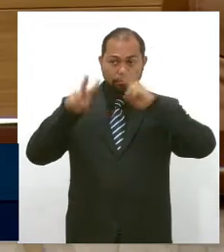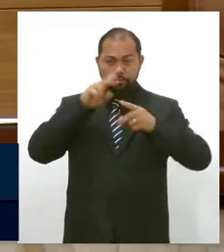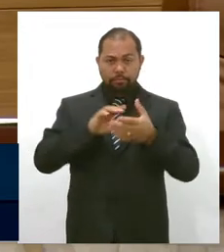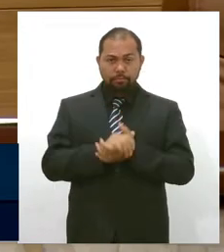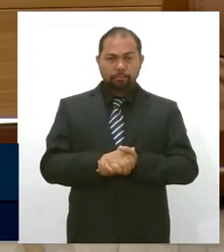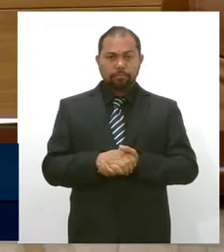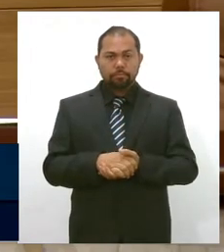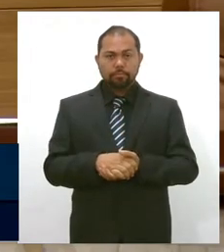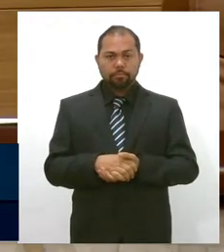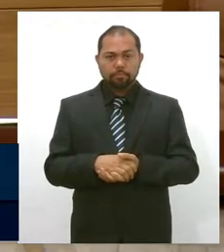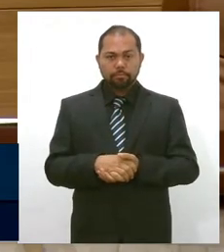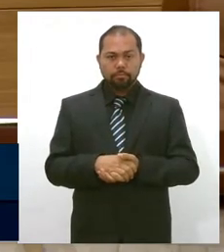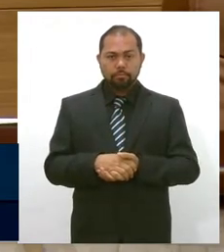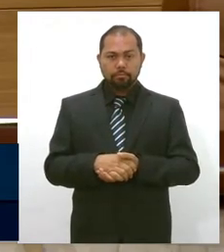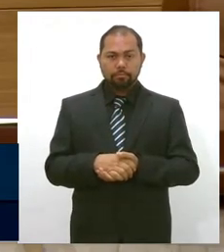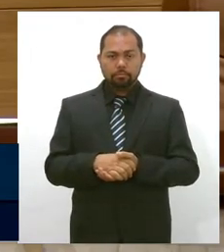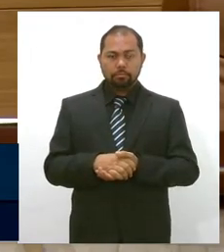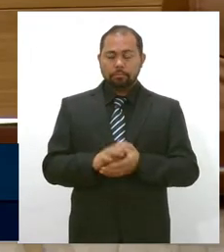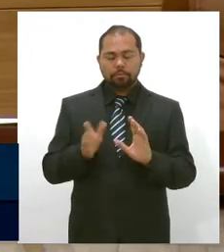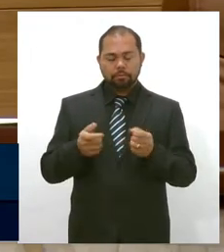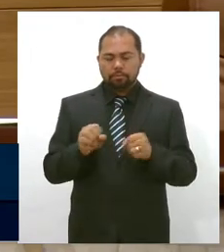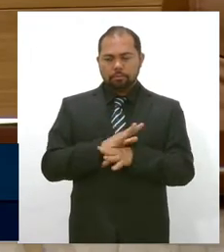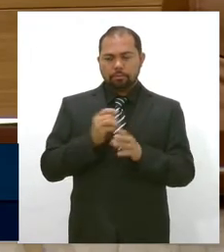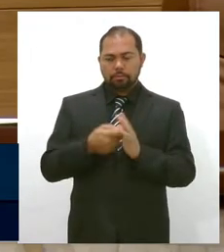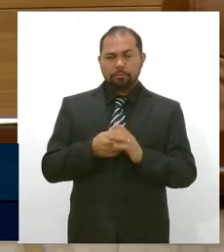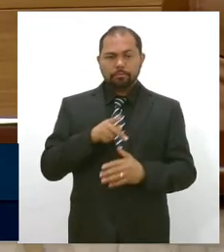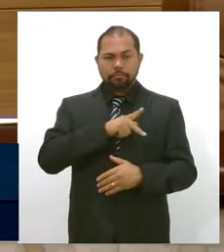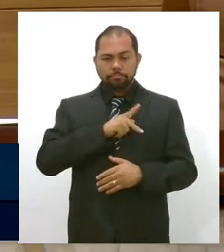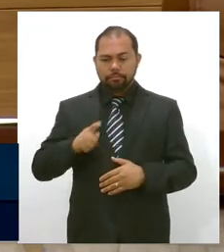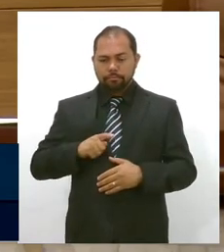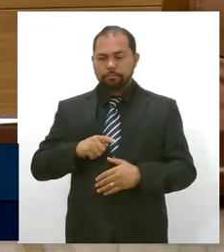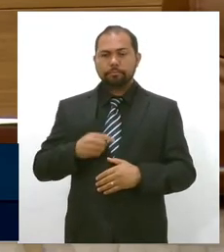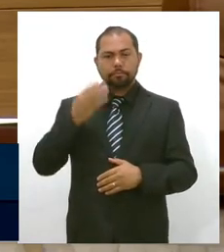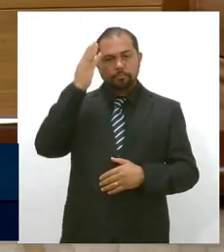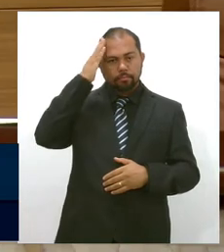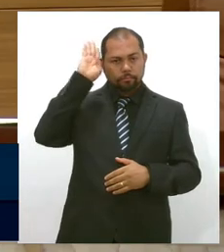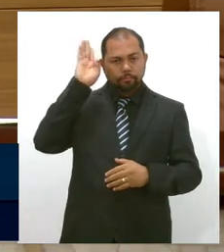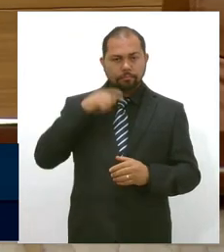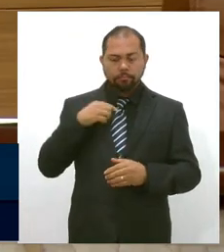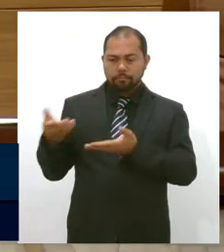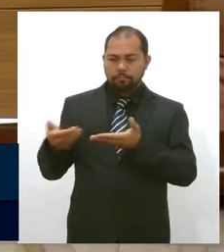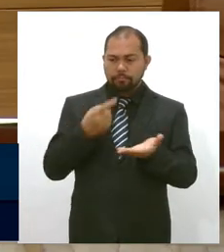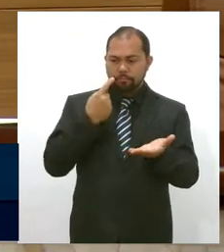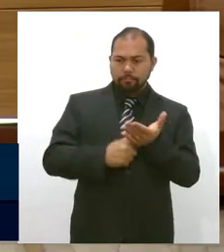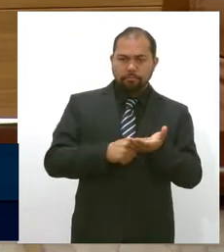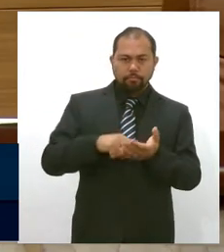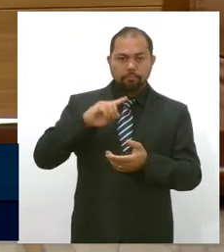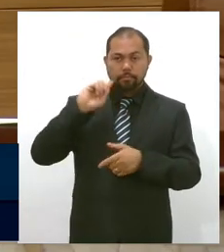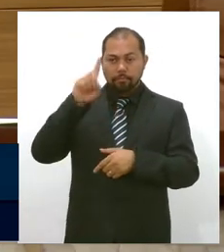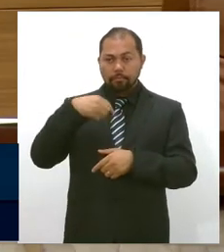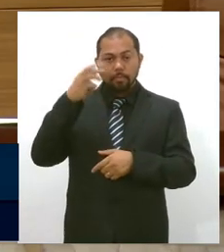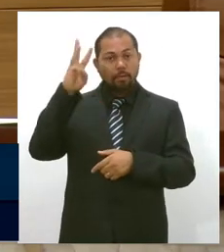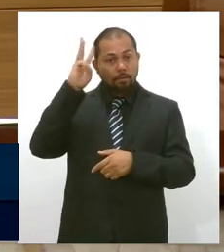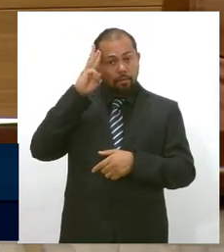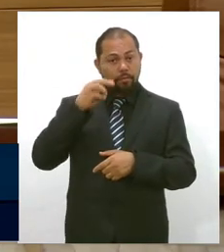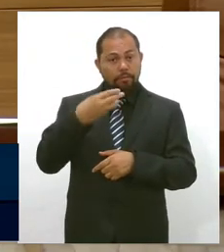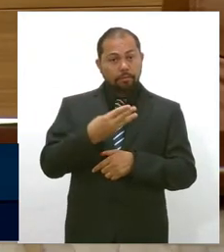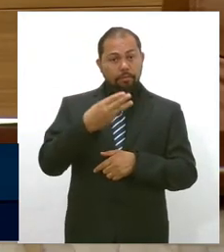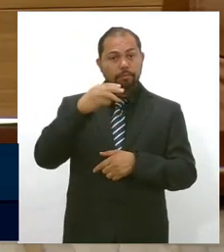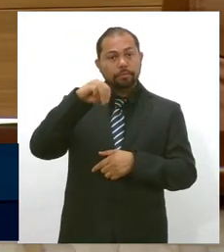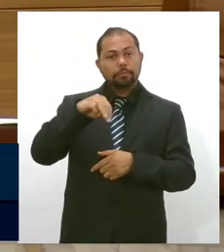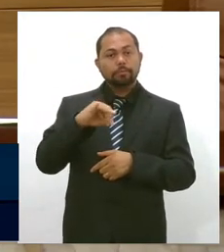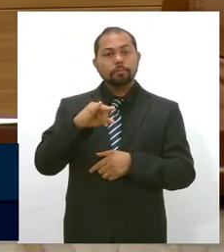Nada mais havendo a tratar, o senhor presidente deputado Irã Barbosa convocou uma sessão ordinária para a próxima terça-feira, dia 3 de maio, e encerrou a sessão.